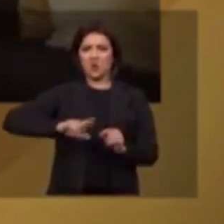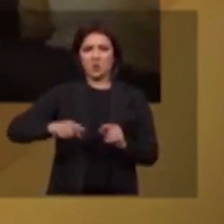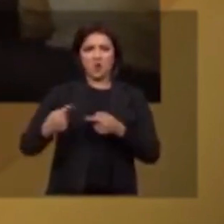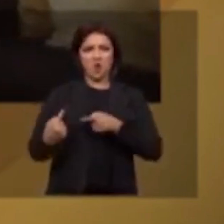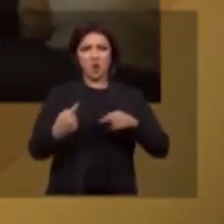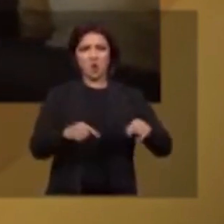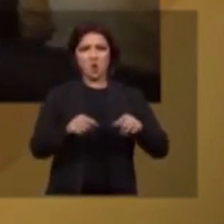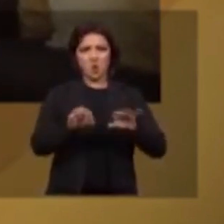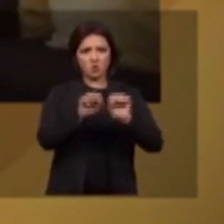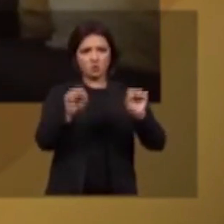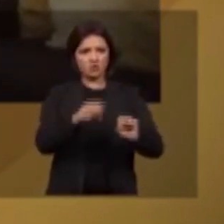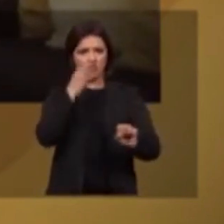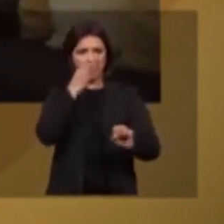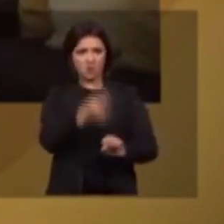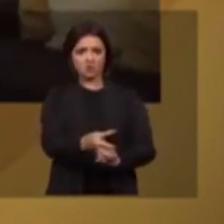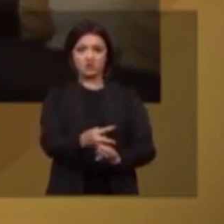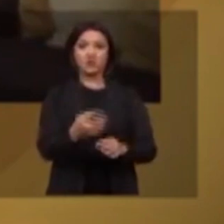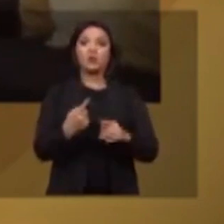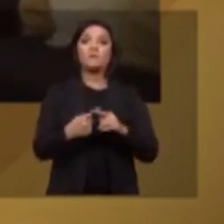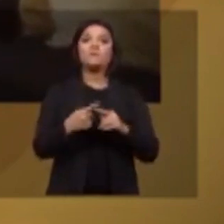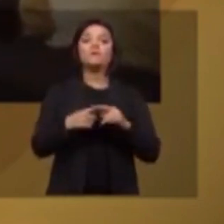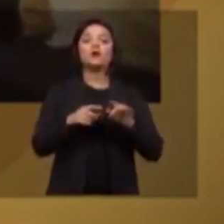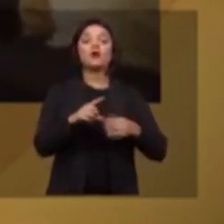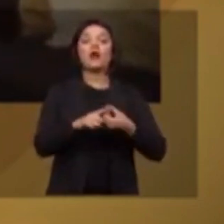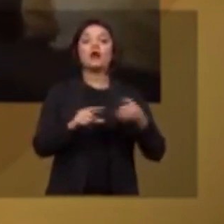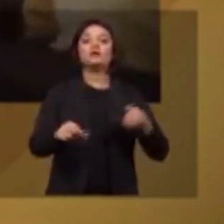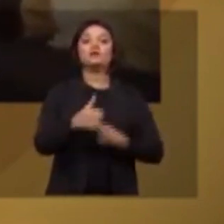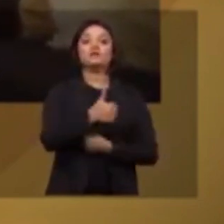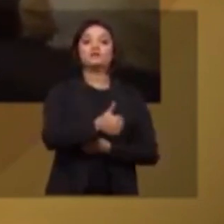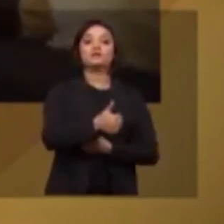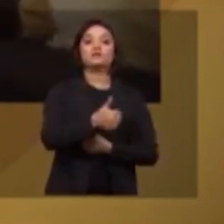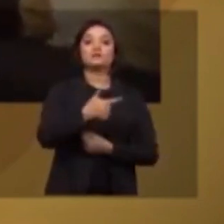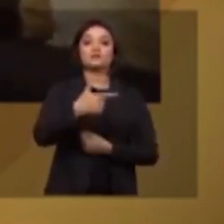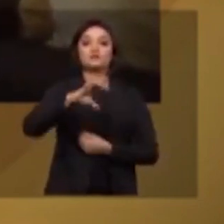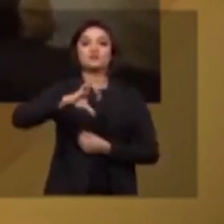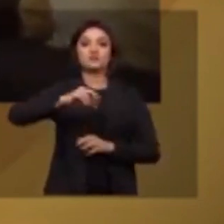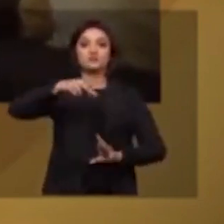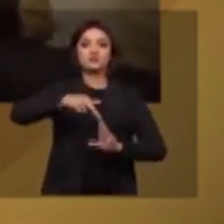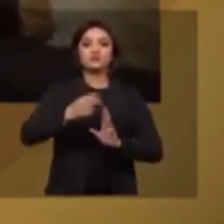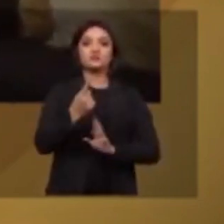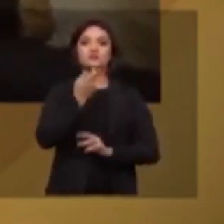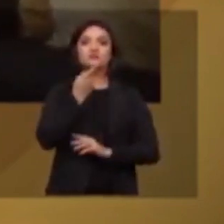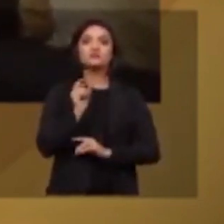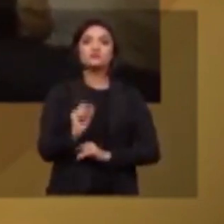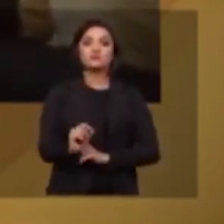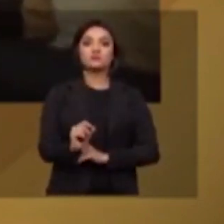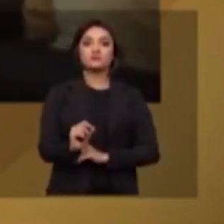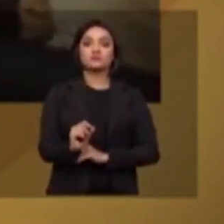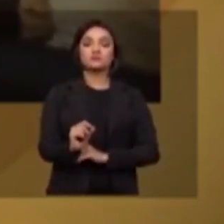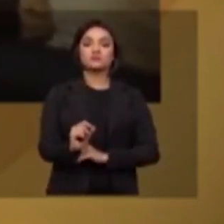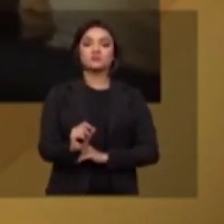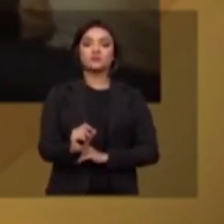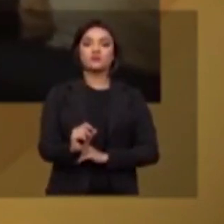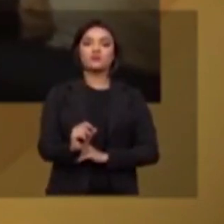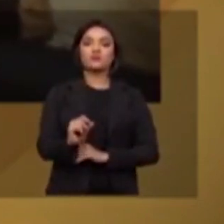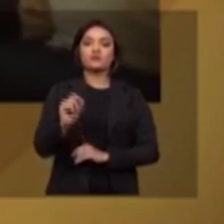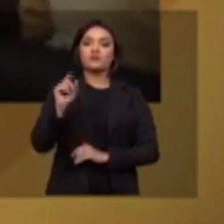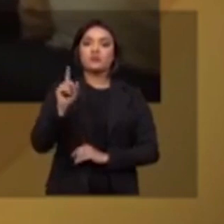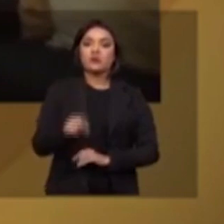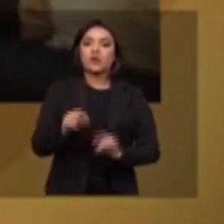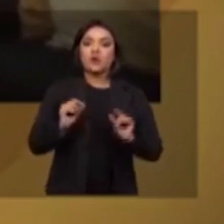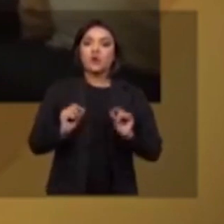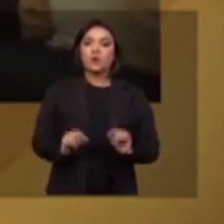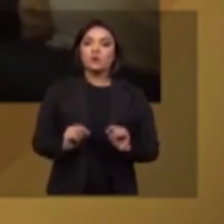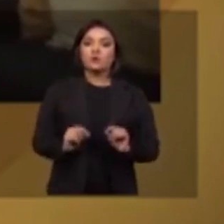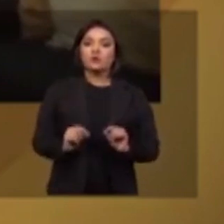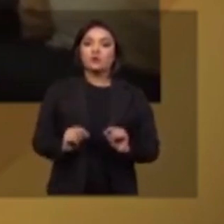sistema acusatório, e prevê o quê? No artigo 129, inciso 1º, volto a insistir, prevê a privatividade